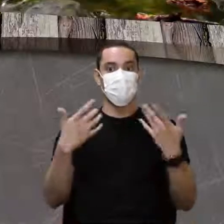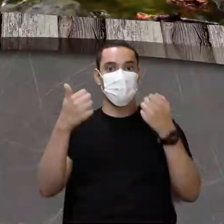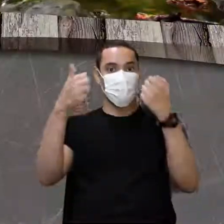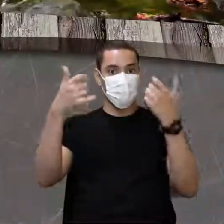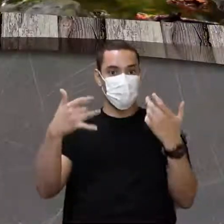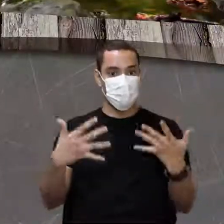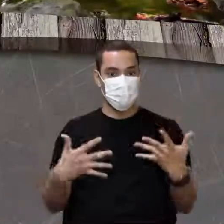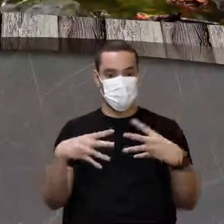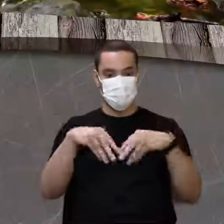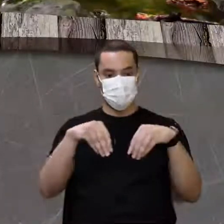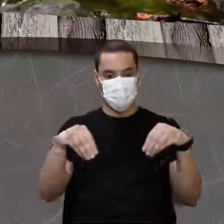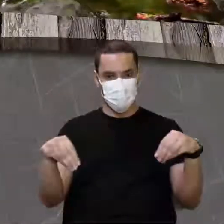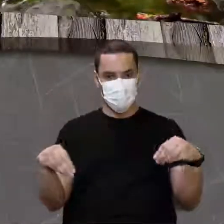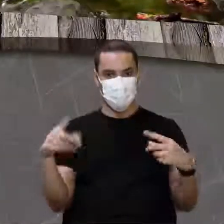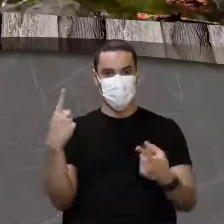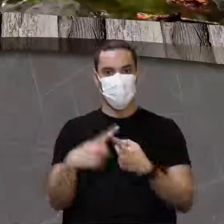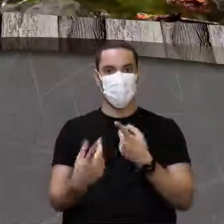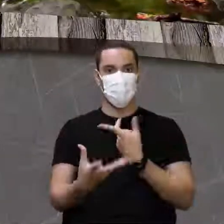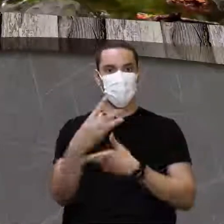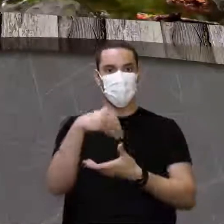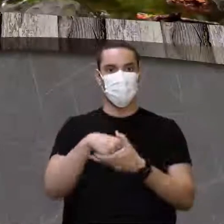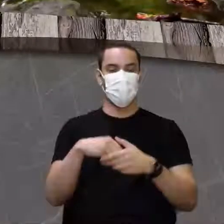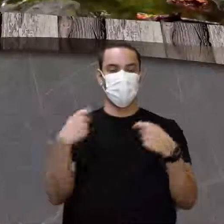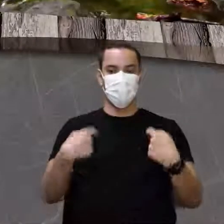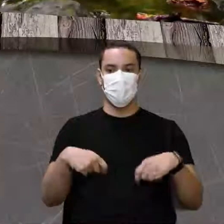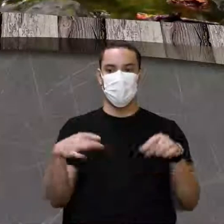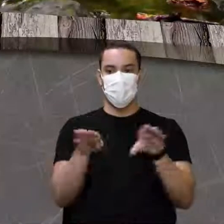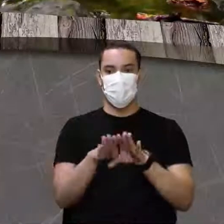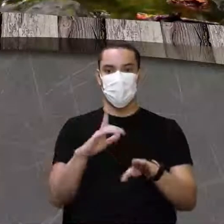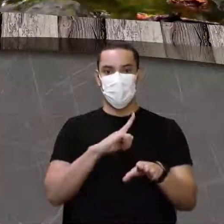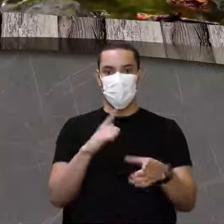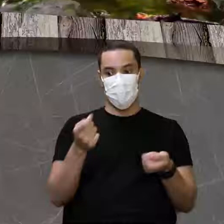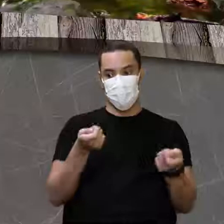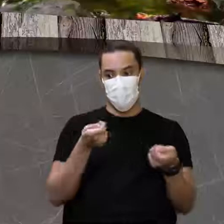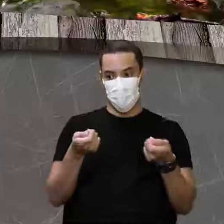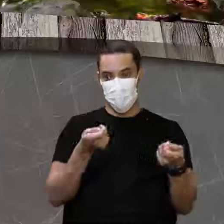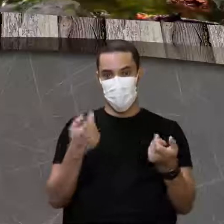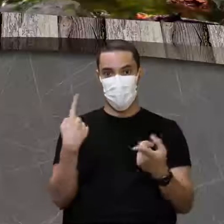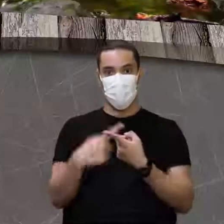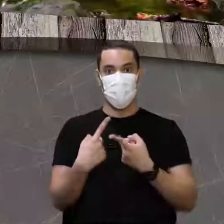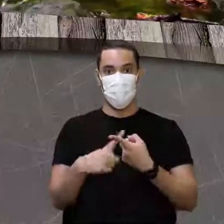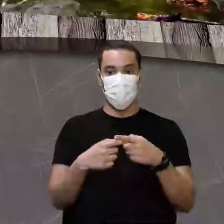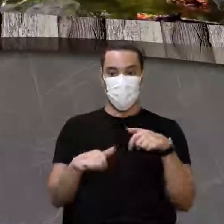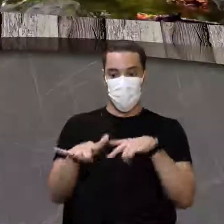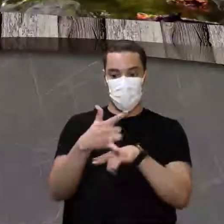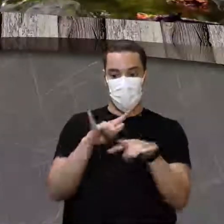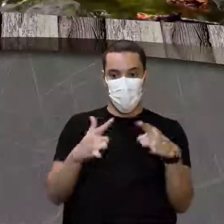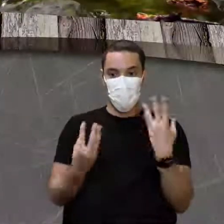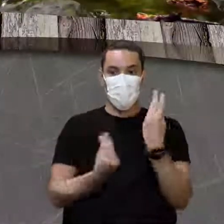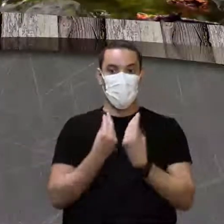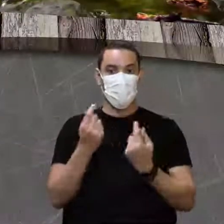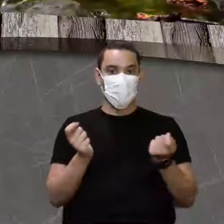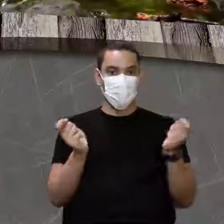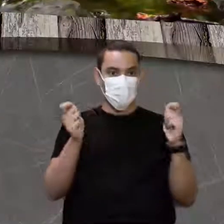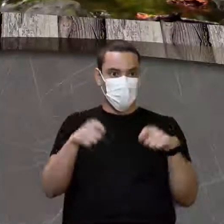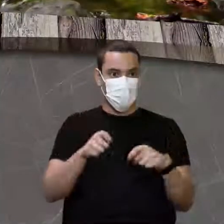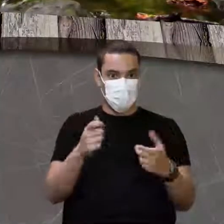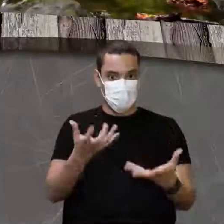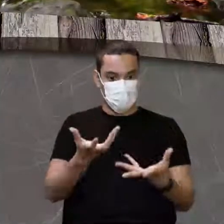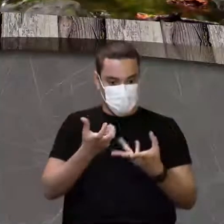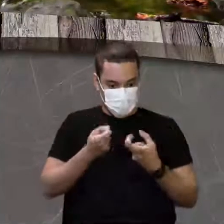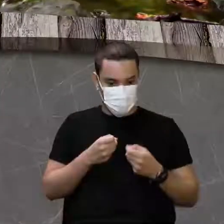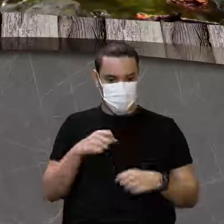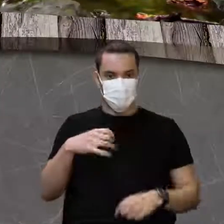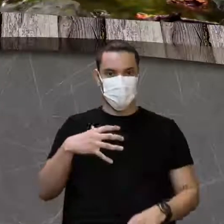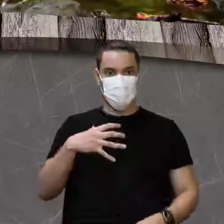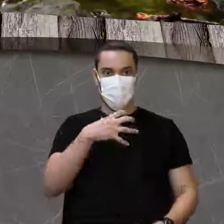terrestre. Então, para o ambiente terrestre, você precisa também ter uma mobilidade, uma locomoção que atenda às necessidades